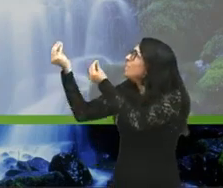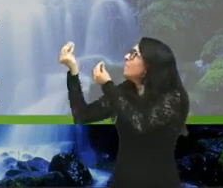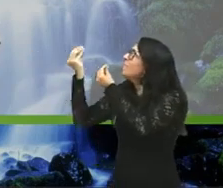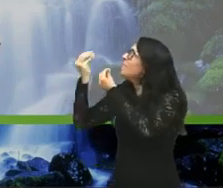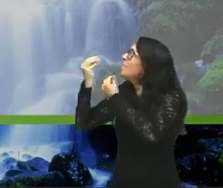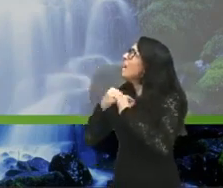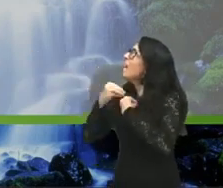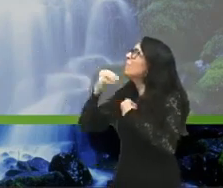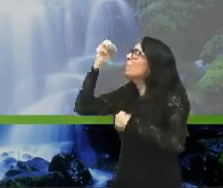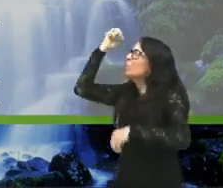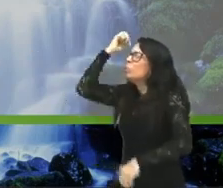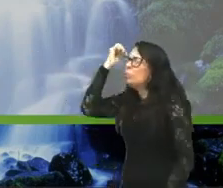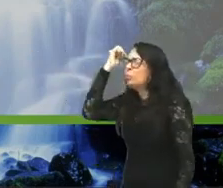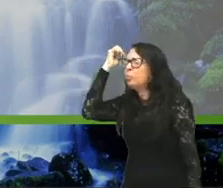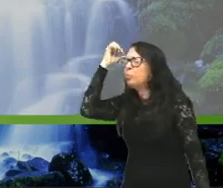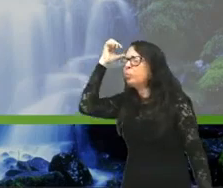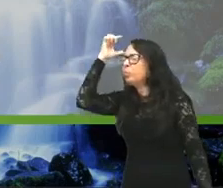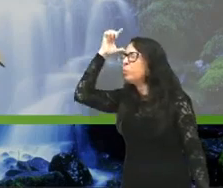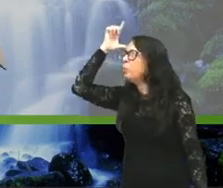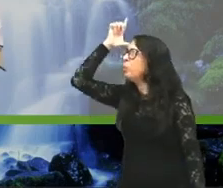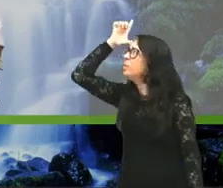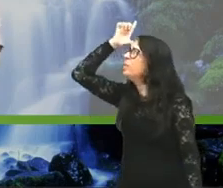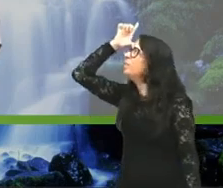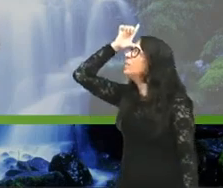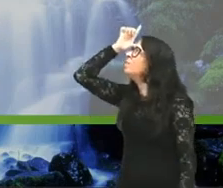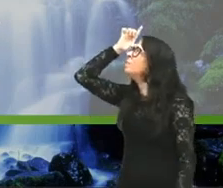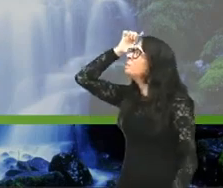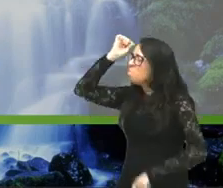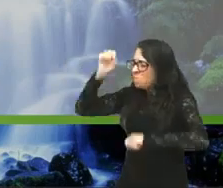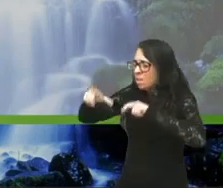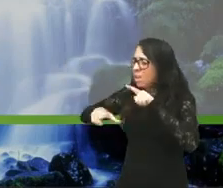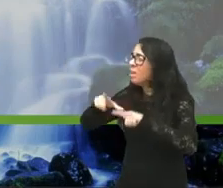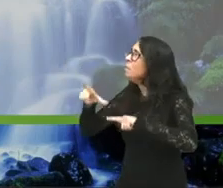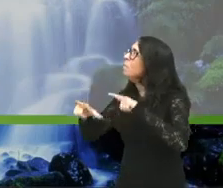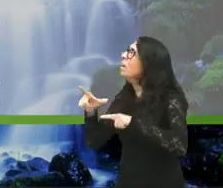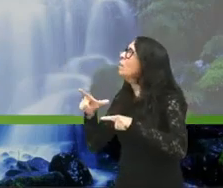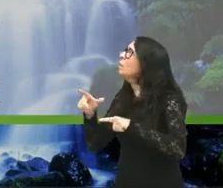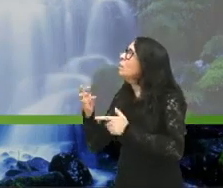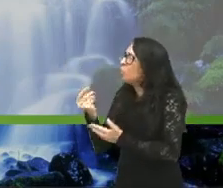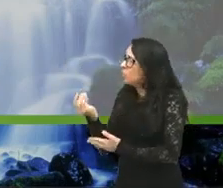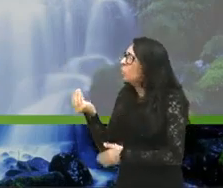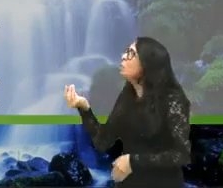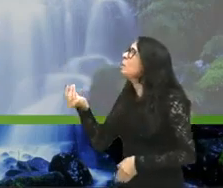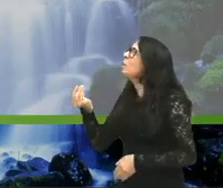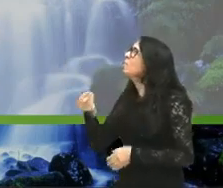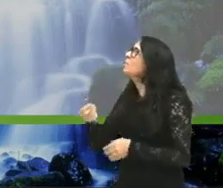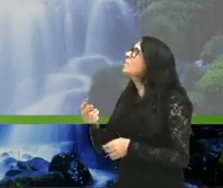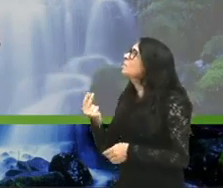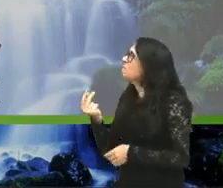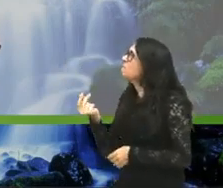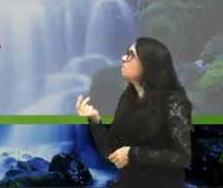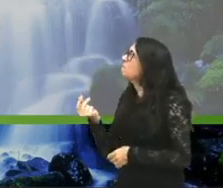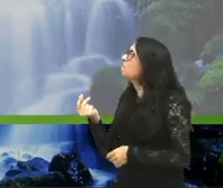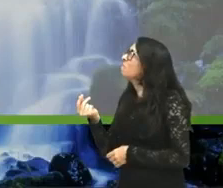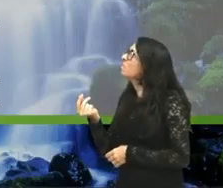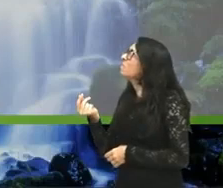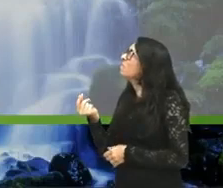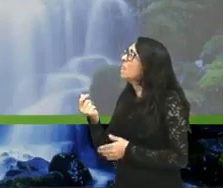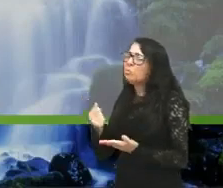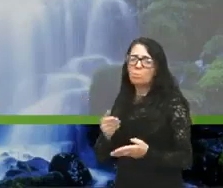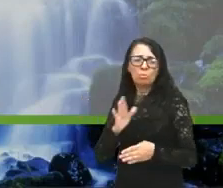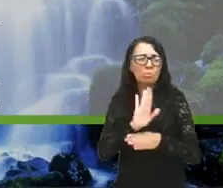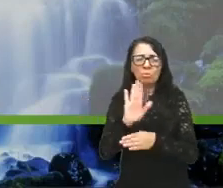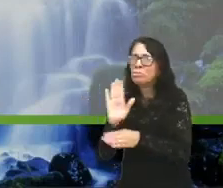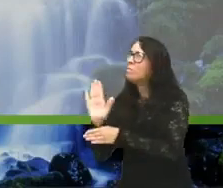Ao invés de você orar pedindo para que Deus lhe dê sucesso, lhe dê um bom emprego, lhe dê mais